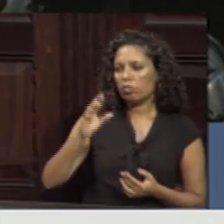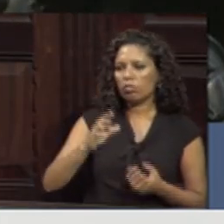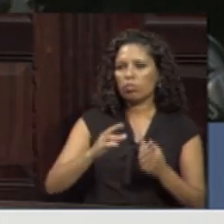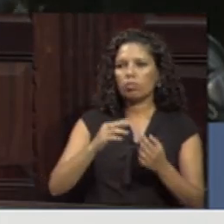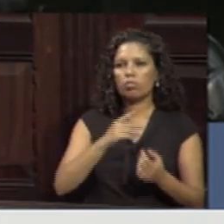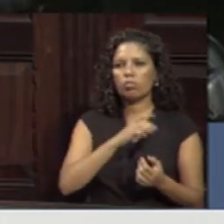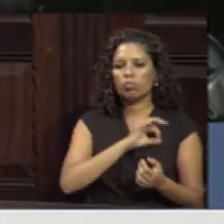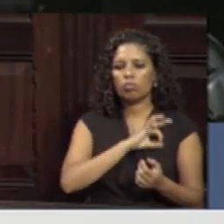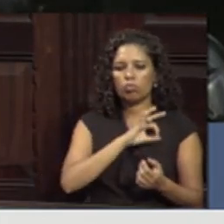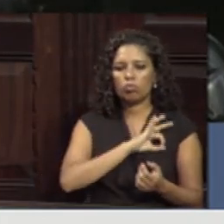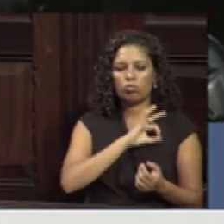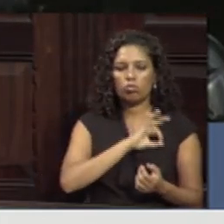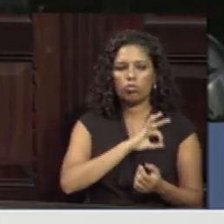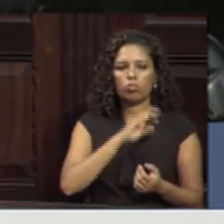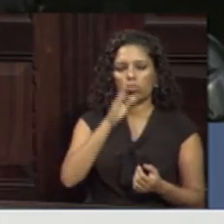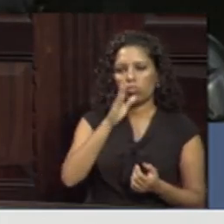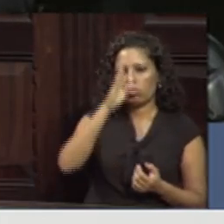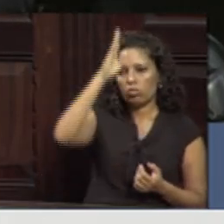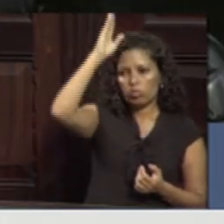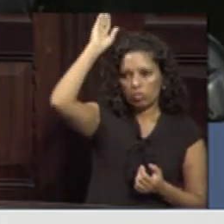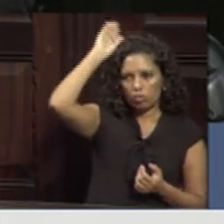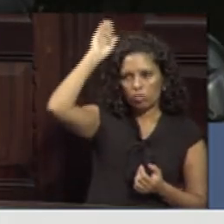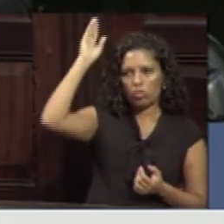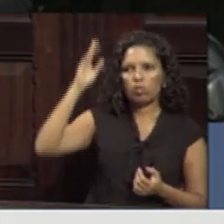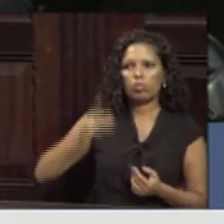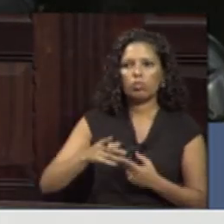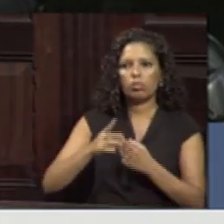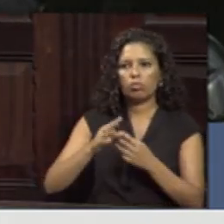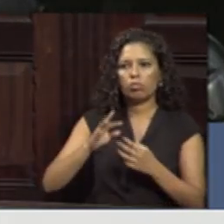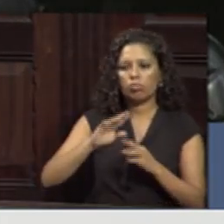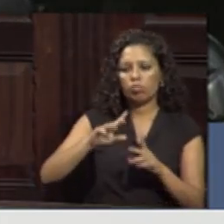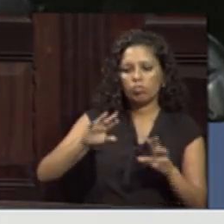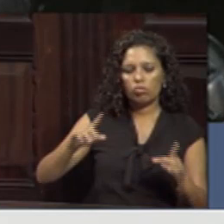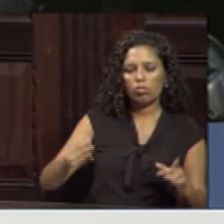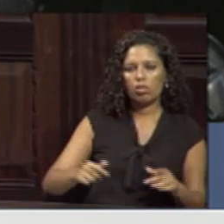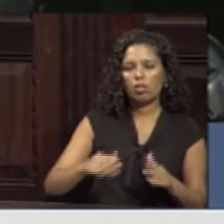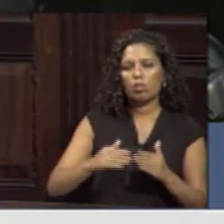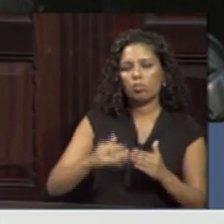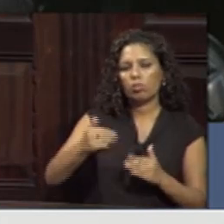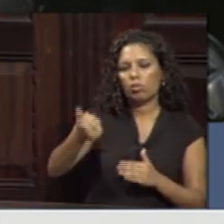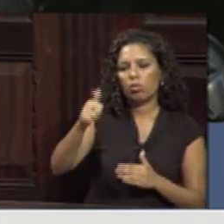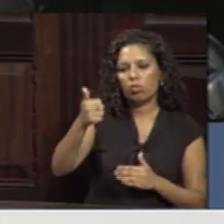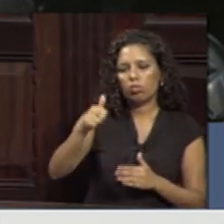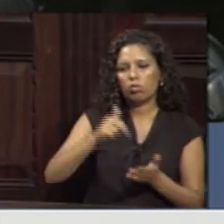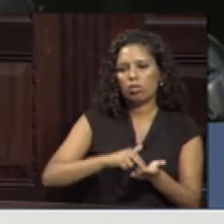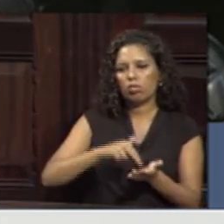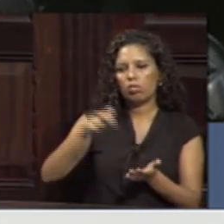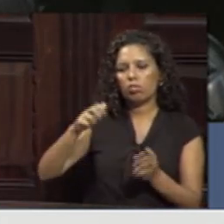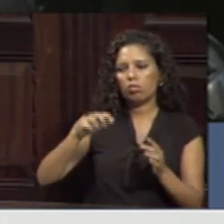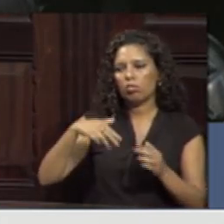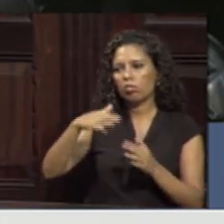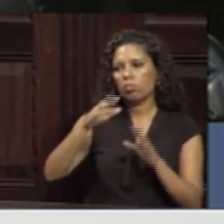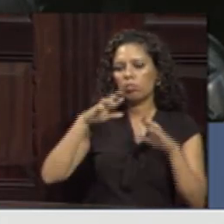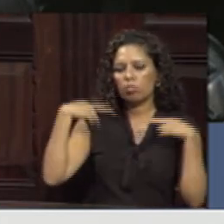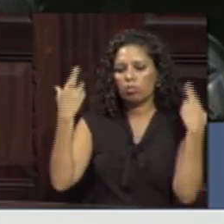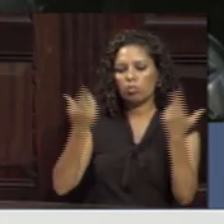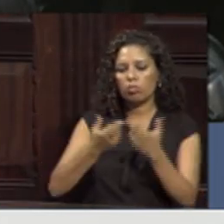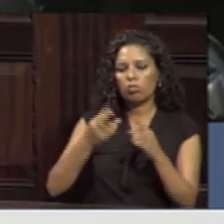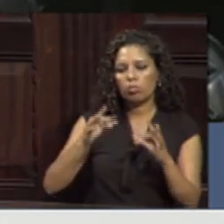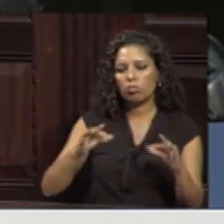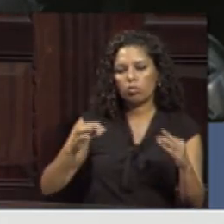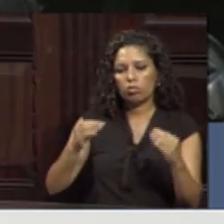SEAP. Então, foram desde 11 da manhã, a gente fez essas reuniões, a gente espera por parte do governo